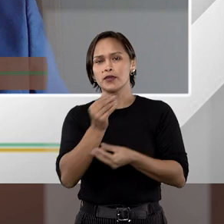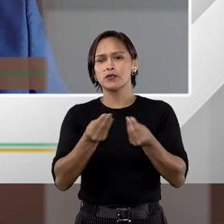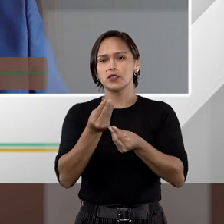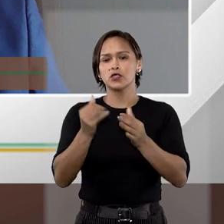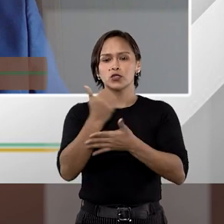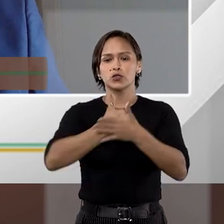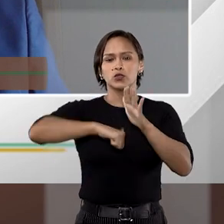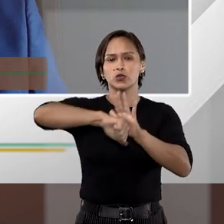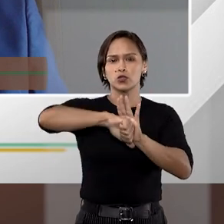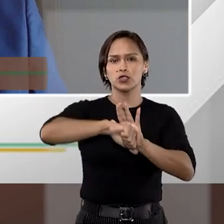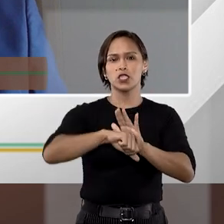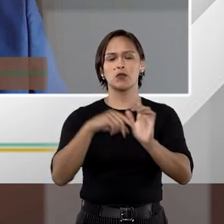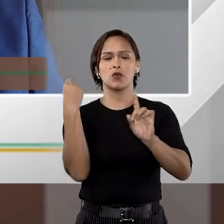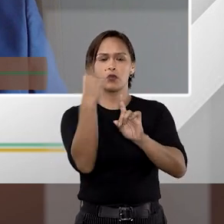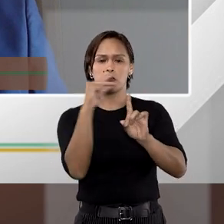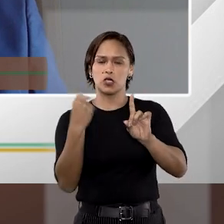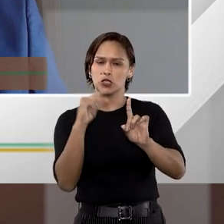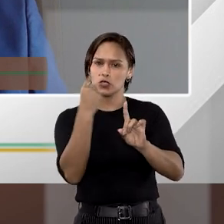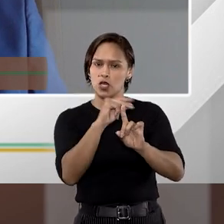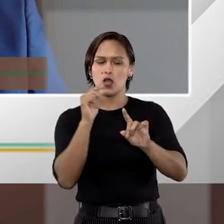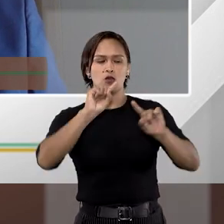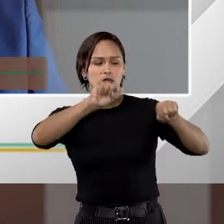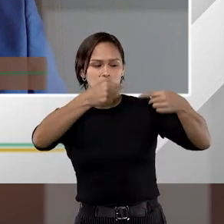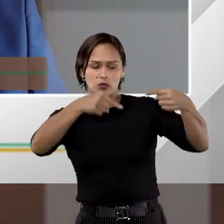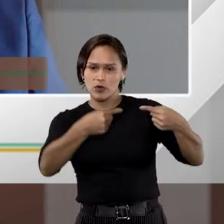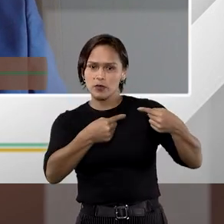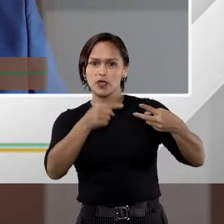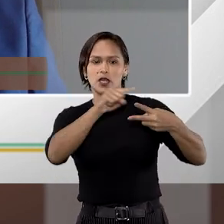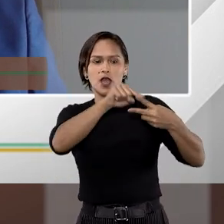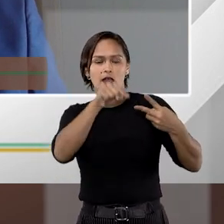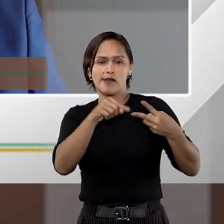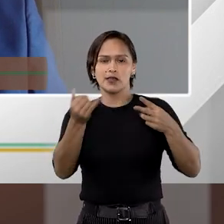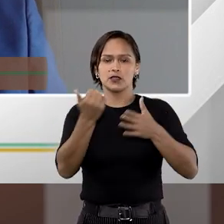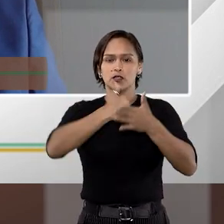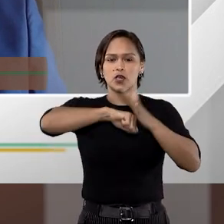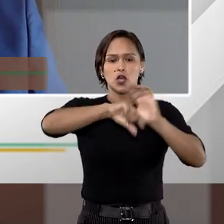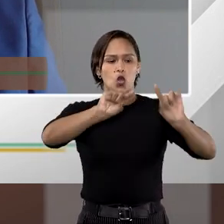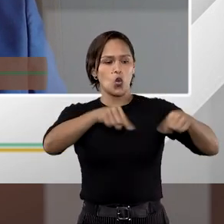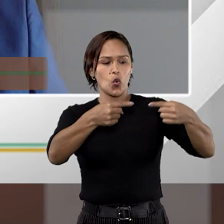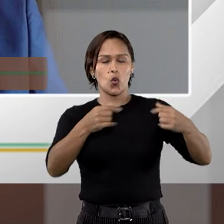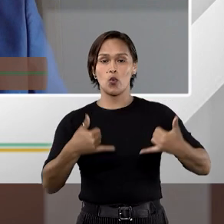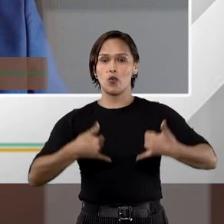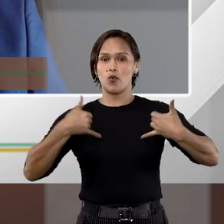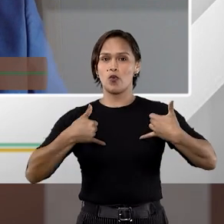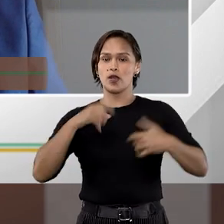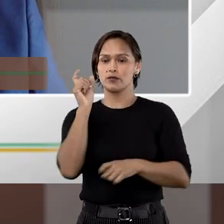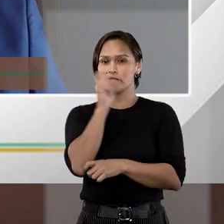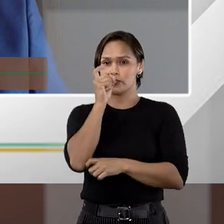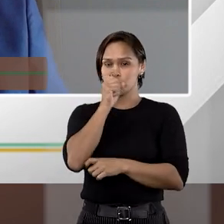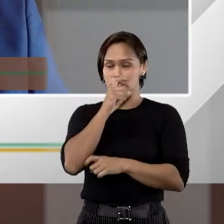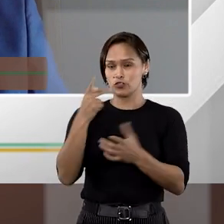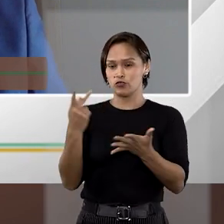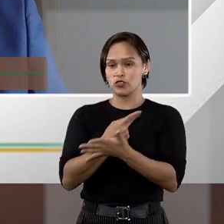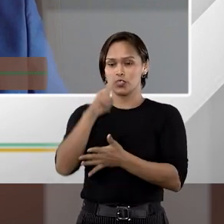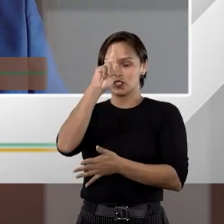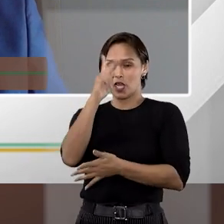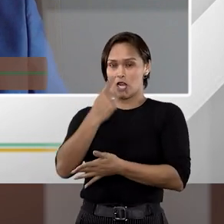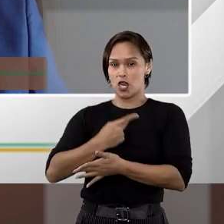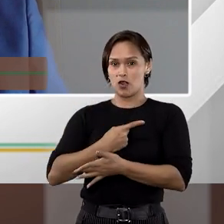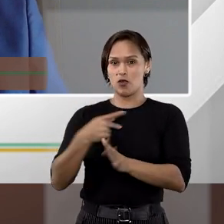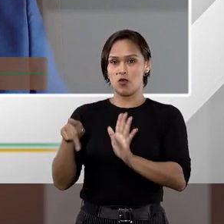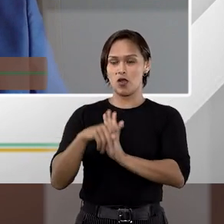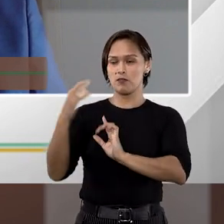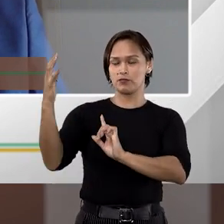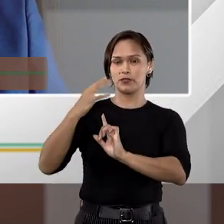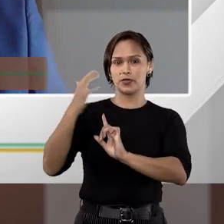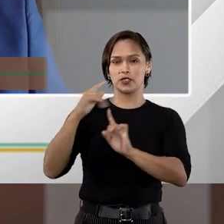exemplos dos crimes de lesão corporal leve ameaça os crimes contra a honra injúria difamação a calúnia